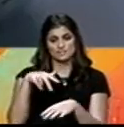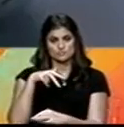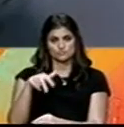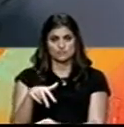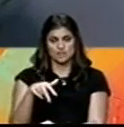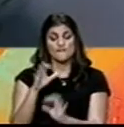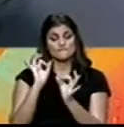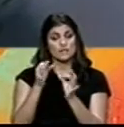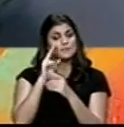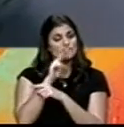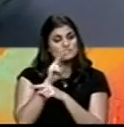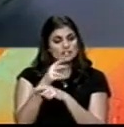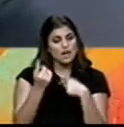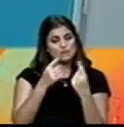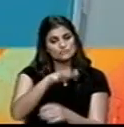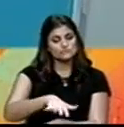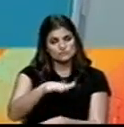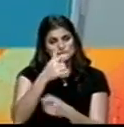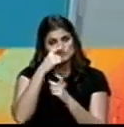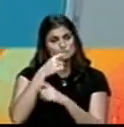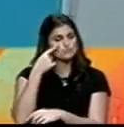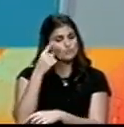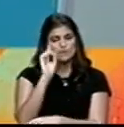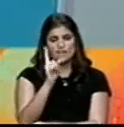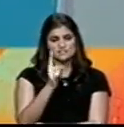vale a pena visitar alguns locais que muita gente não conhece.